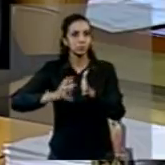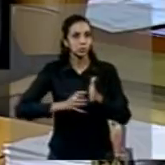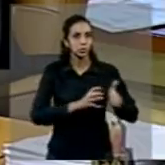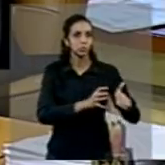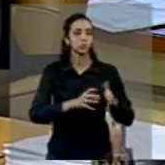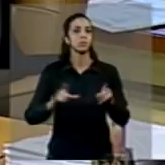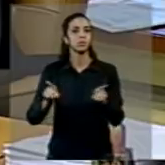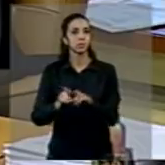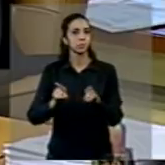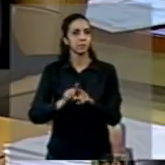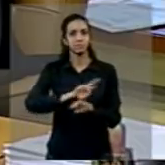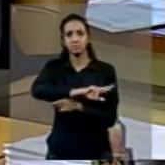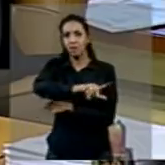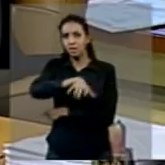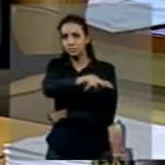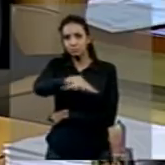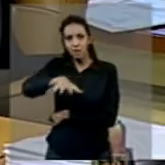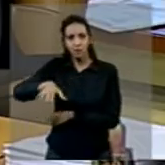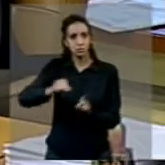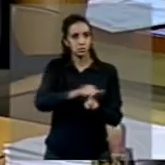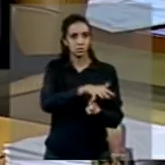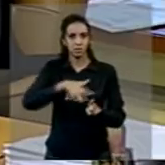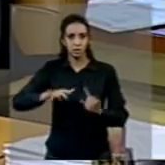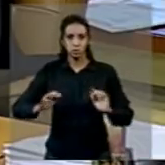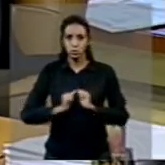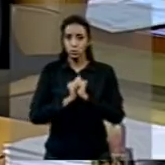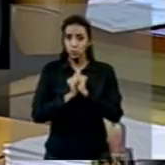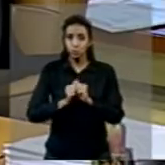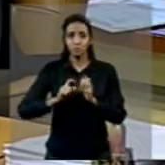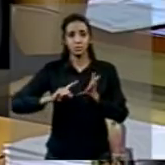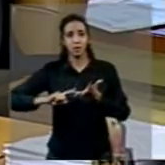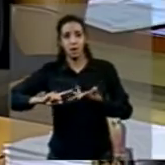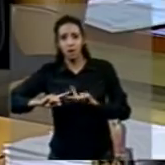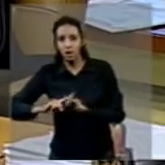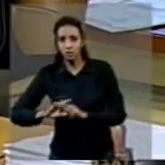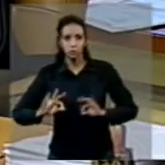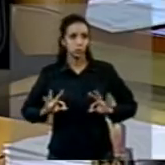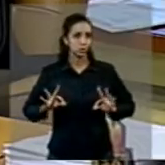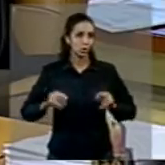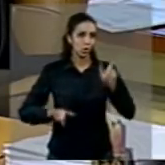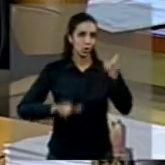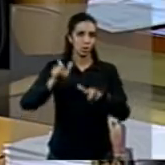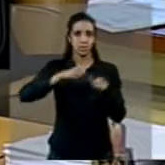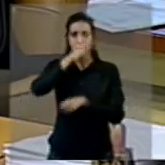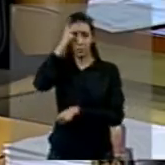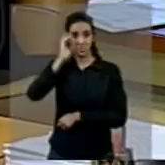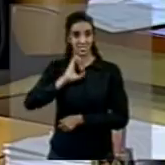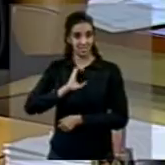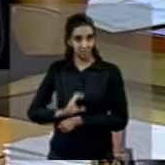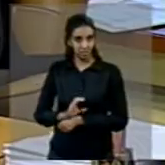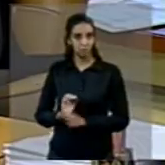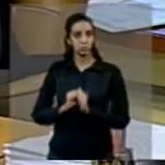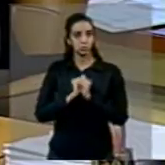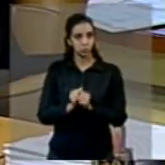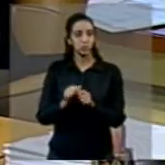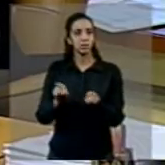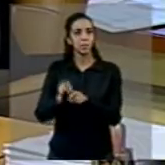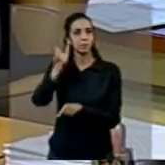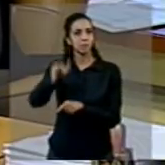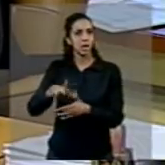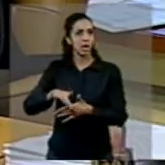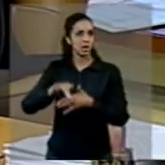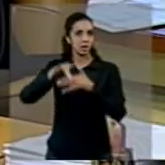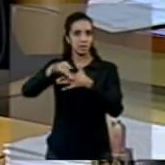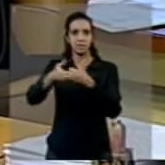dos segmentos representativos da sociedade, enfim, de todos os cidadãos, quanto das autoridades dos